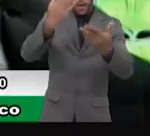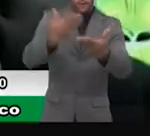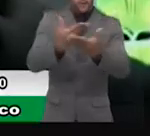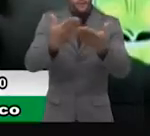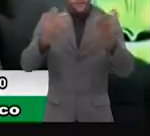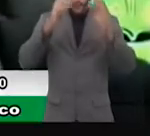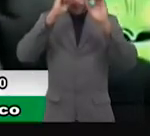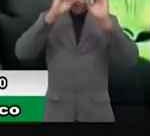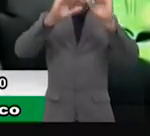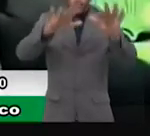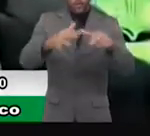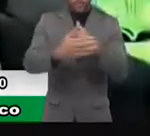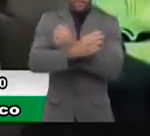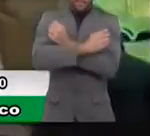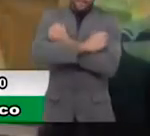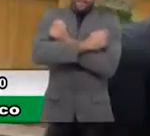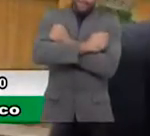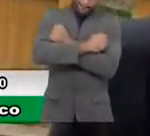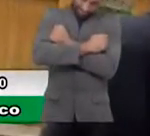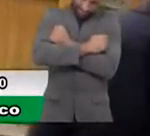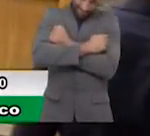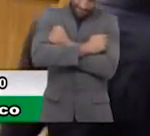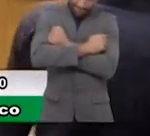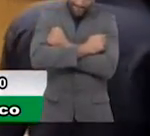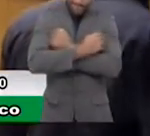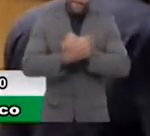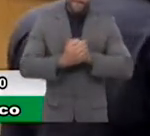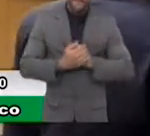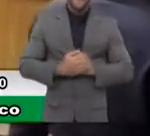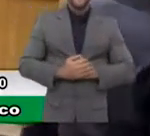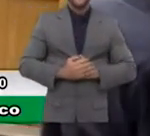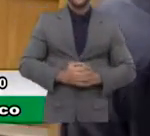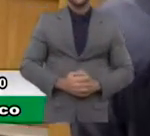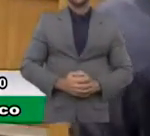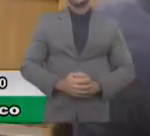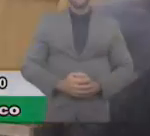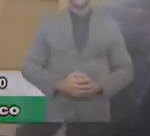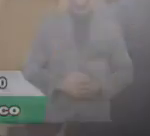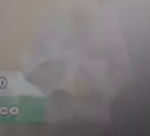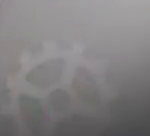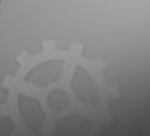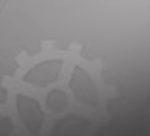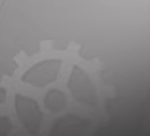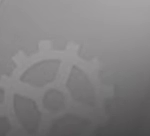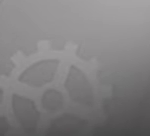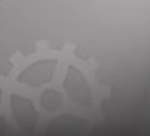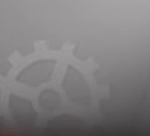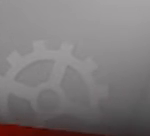abençoe. Forte abraço.